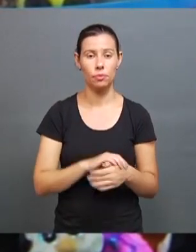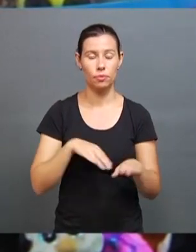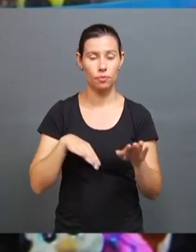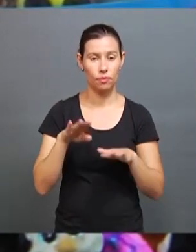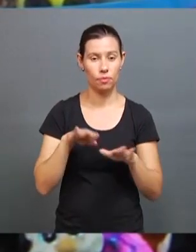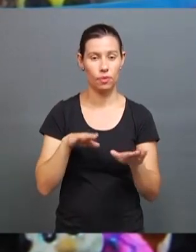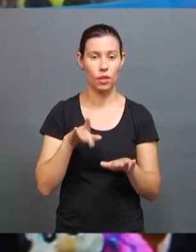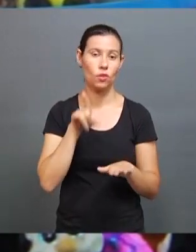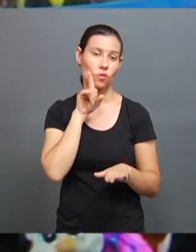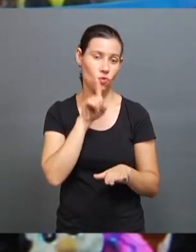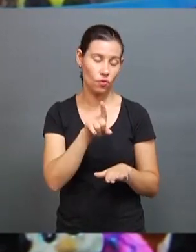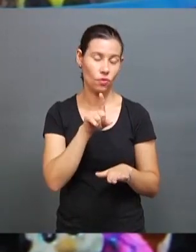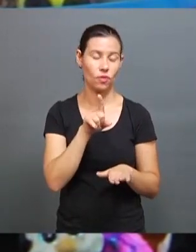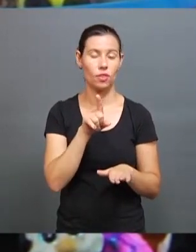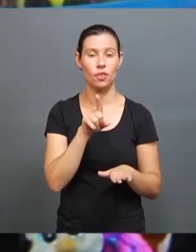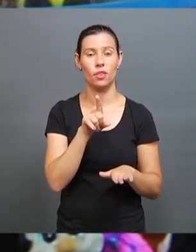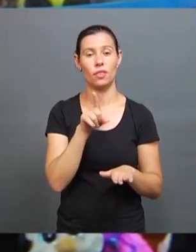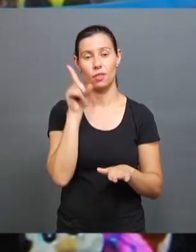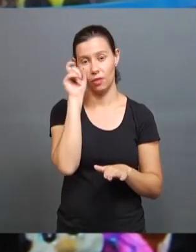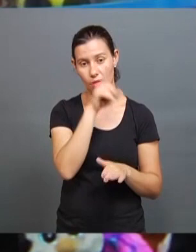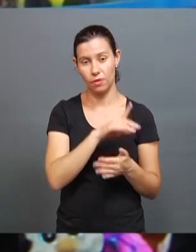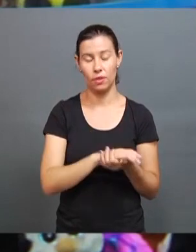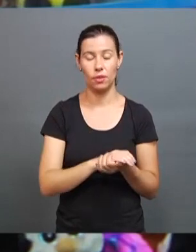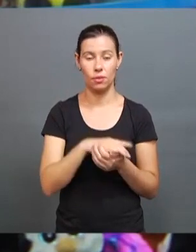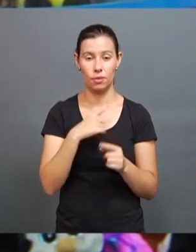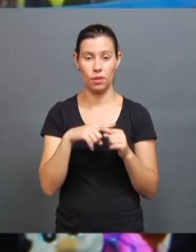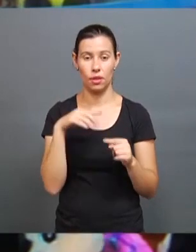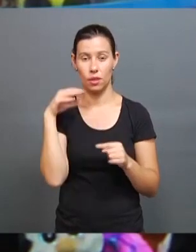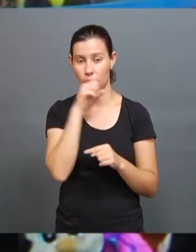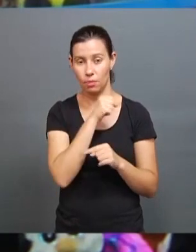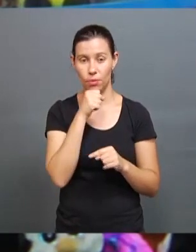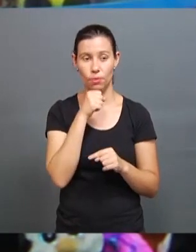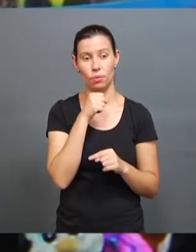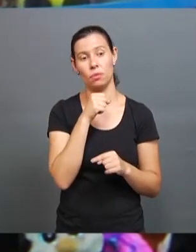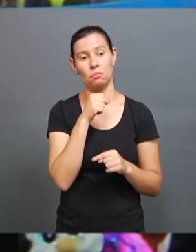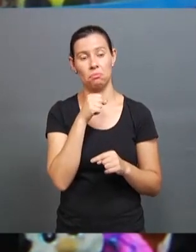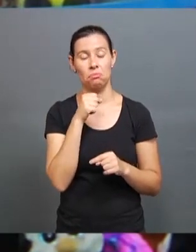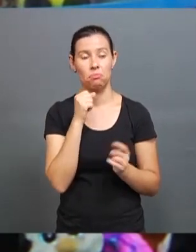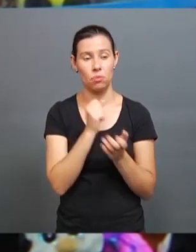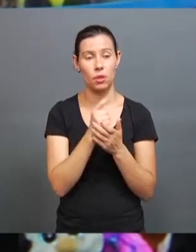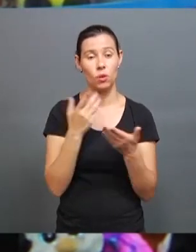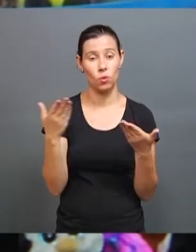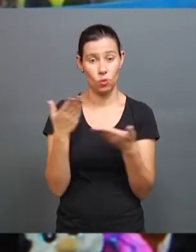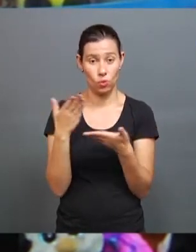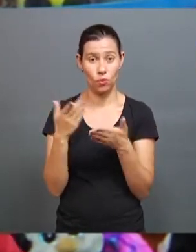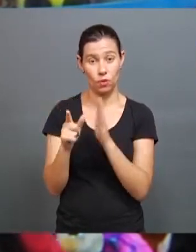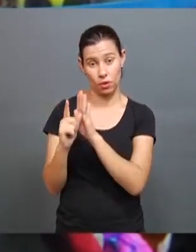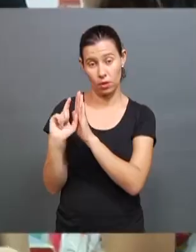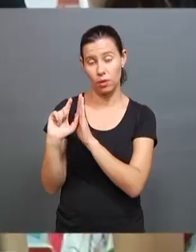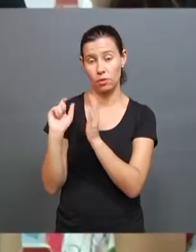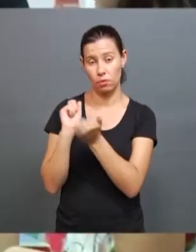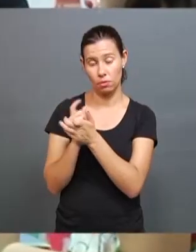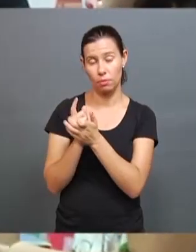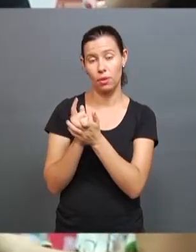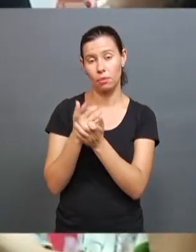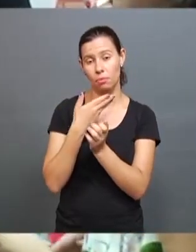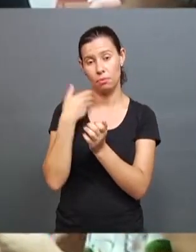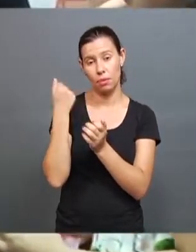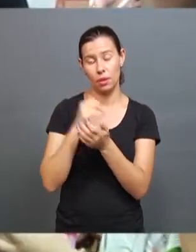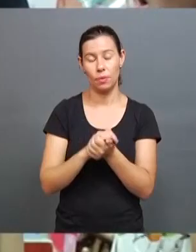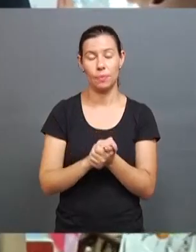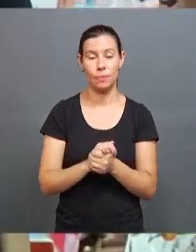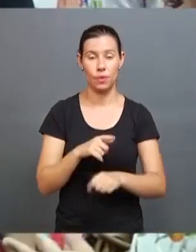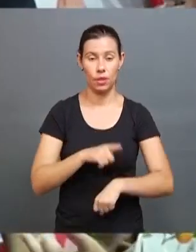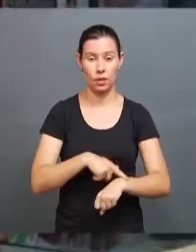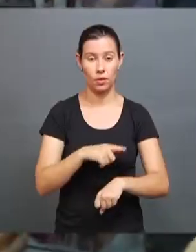no dia das crianças, correria, né? Aí eu resolvi comprar hoje o brinquedo da minha filha. Mas na hora de